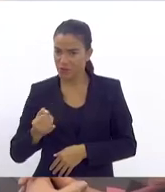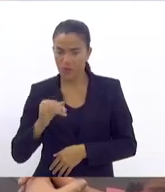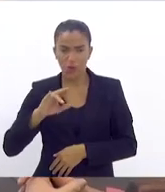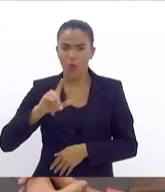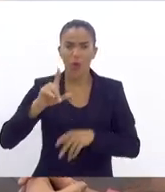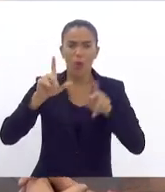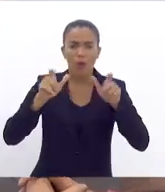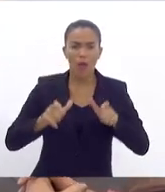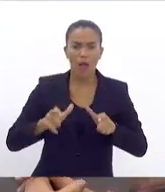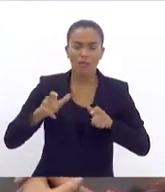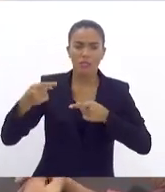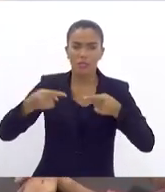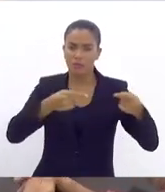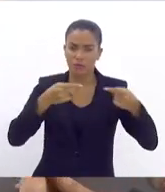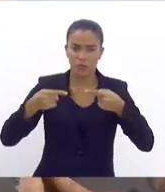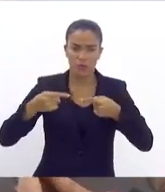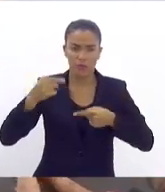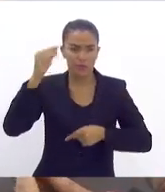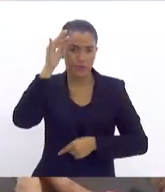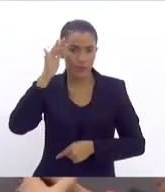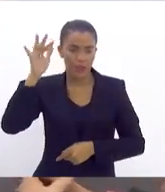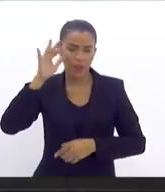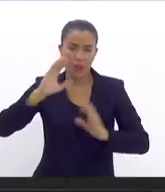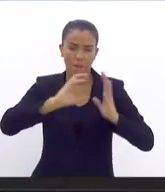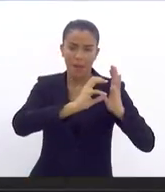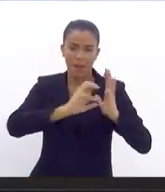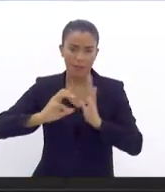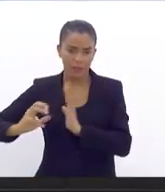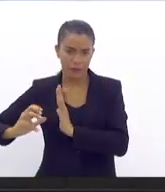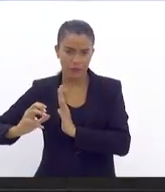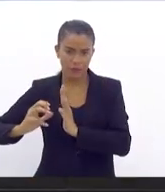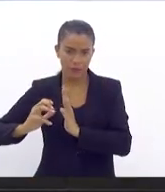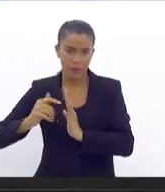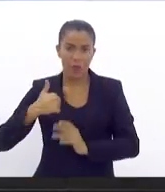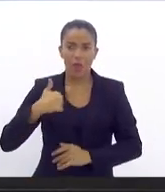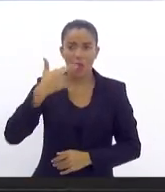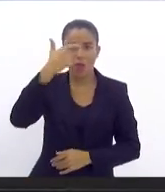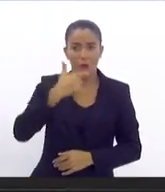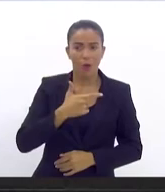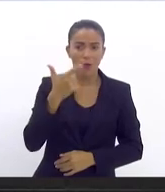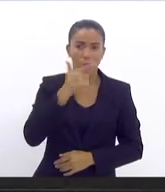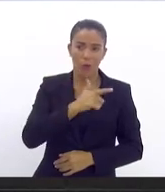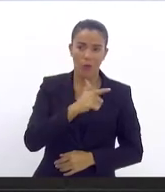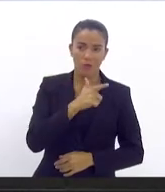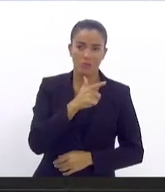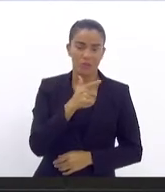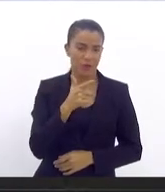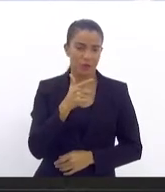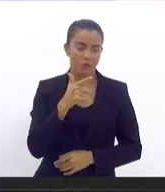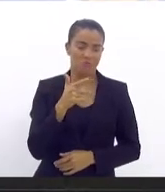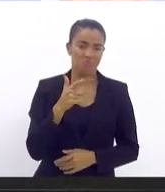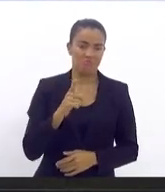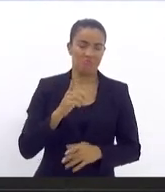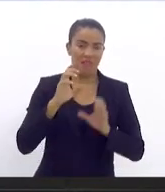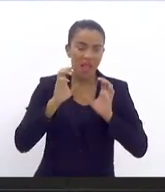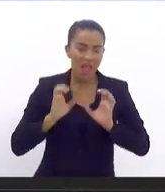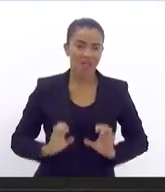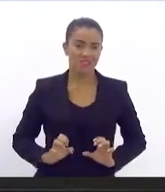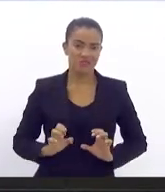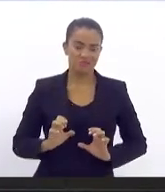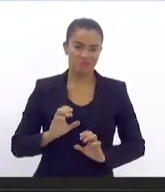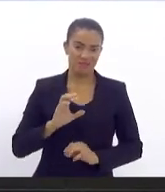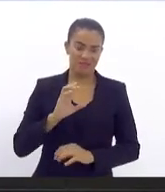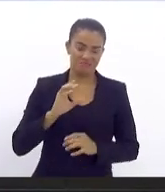discussão ideológica. E tenho feito, embora tenha sido acusado de não ter envergadura moral para presidir a CCJ, mas eu tenho feito, e Vossa Excelência